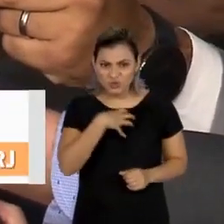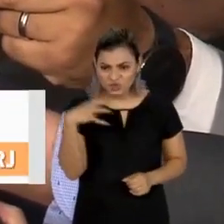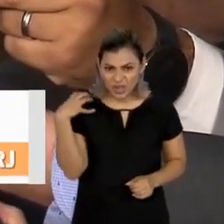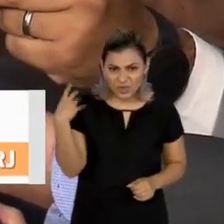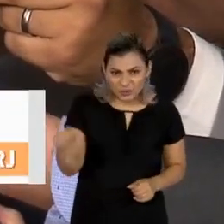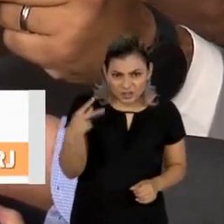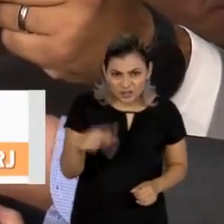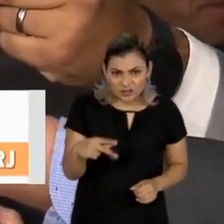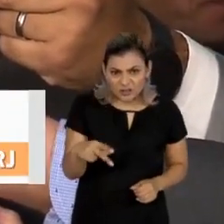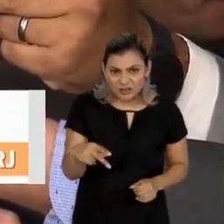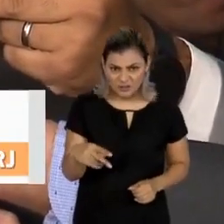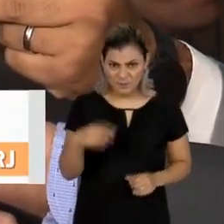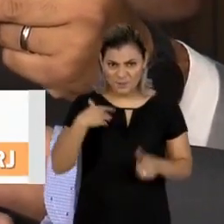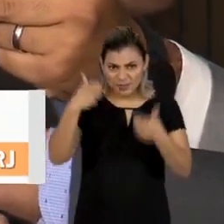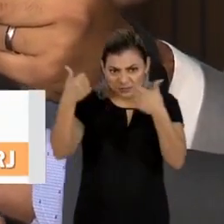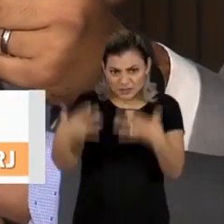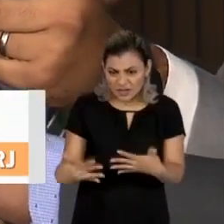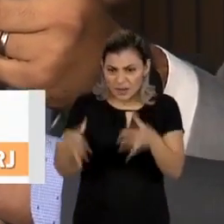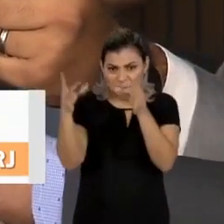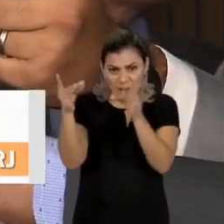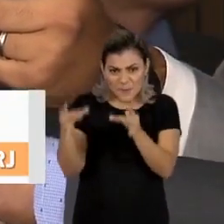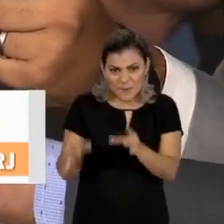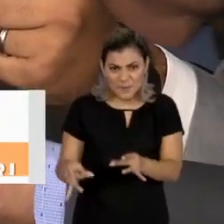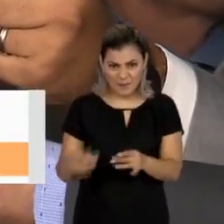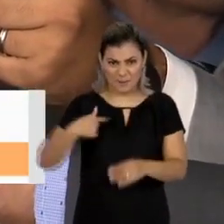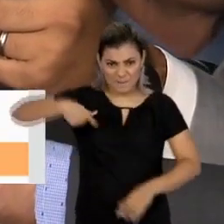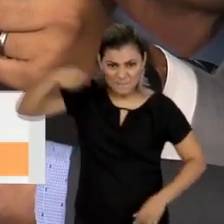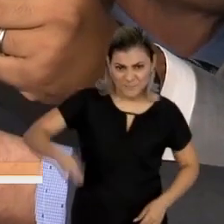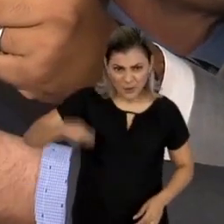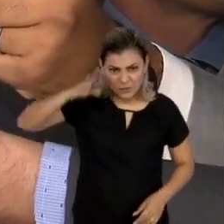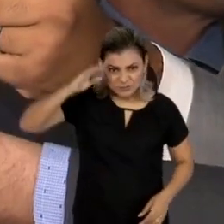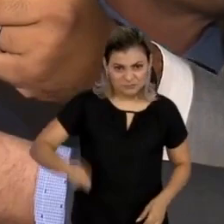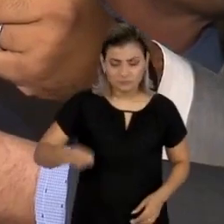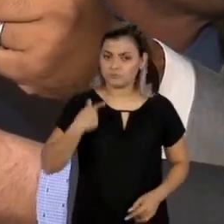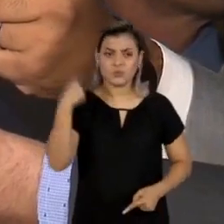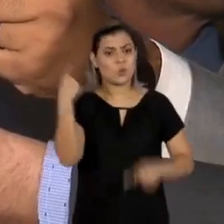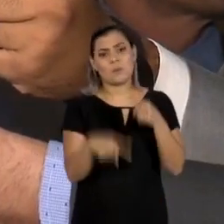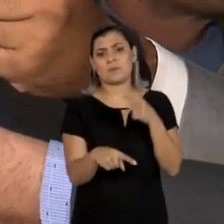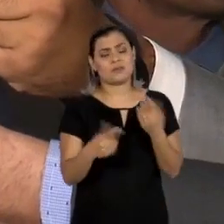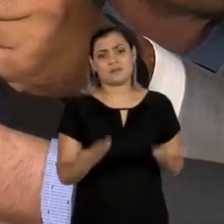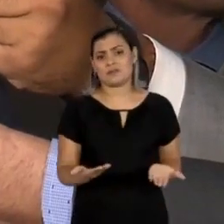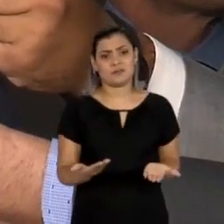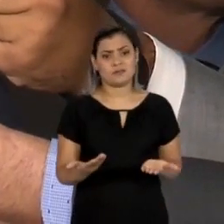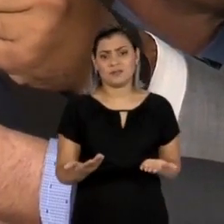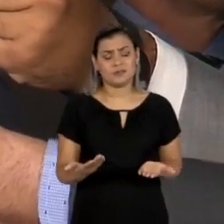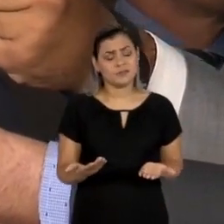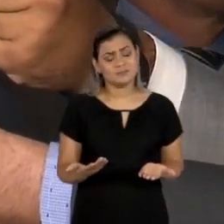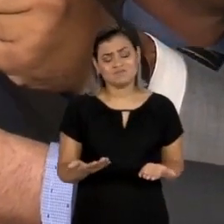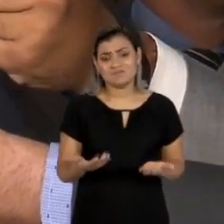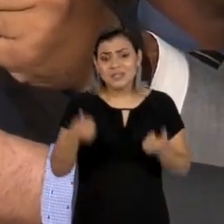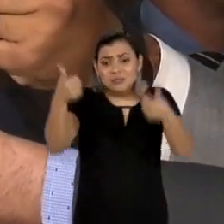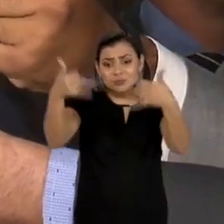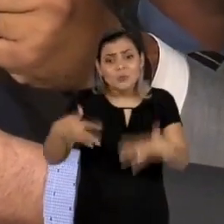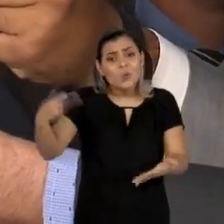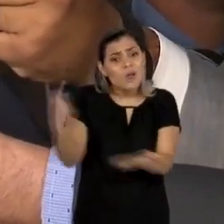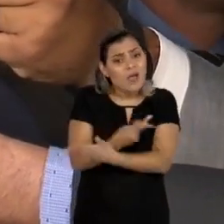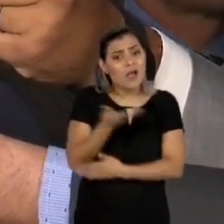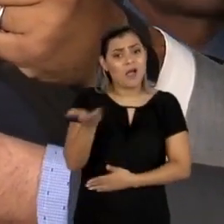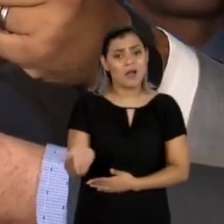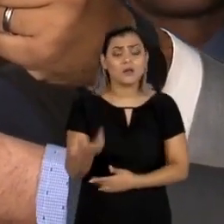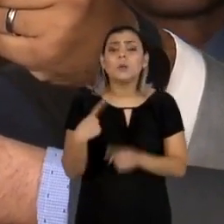forma, mesmo que sendo para explicar o radicalismo do outro lado, não faz sentido. Por que alguém